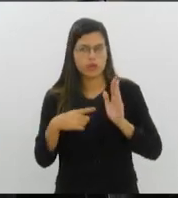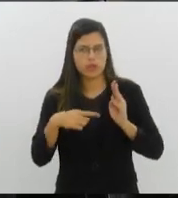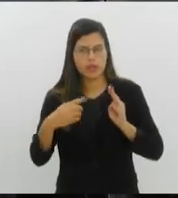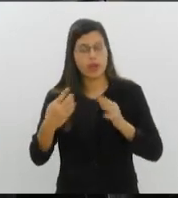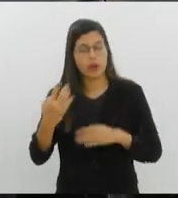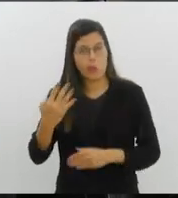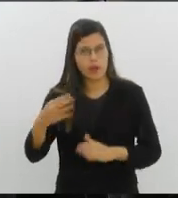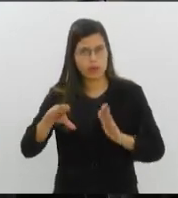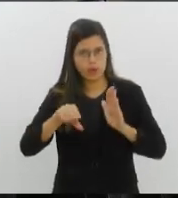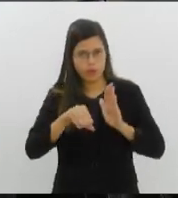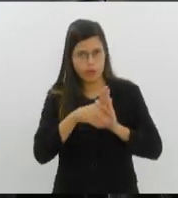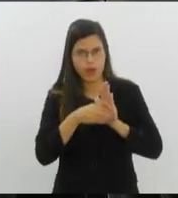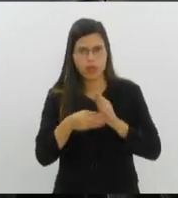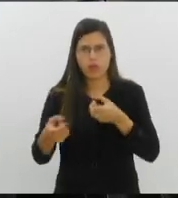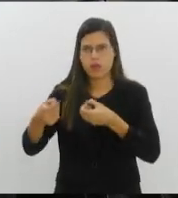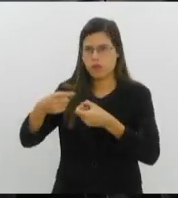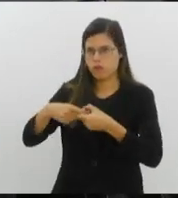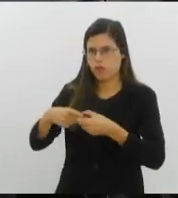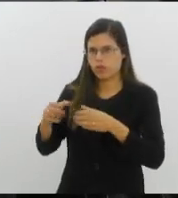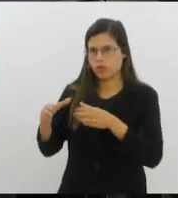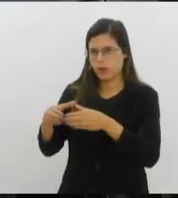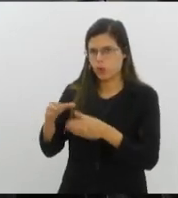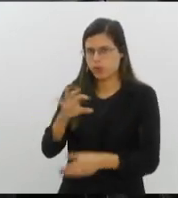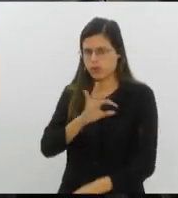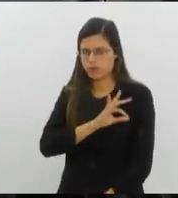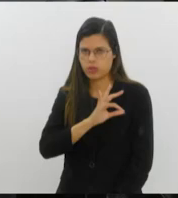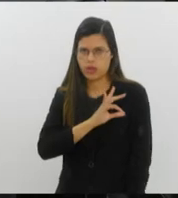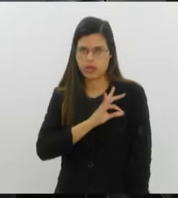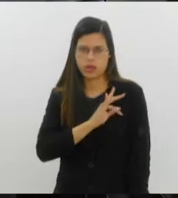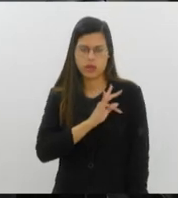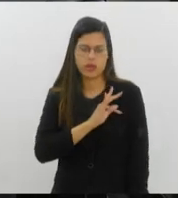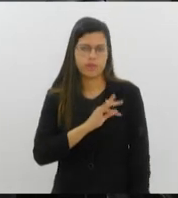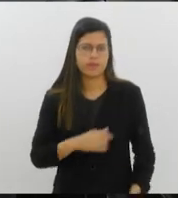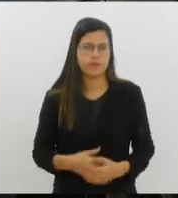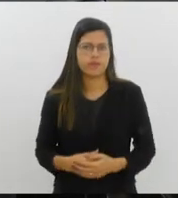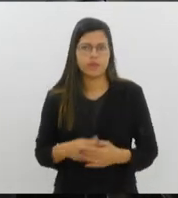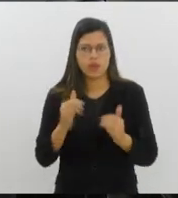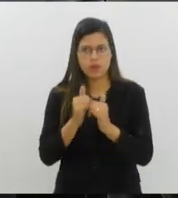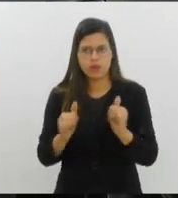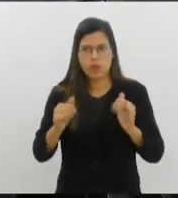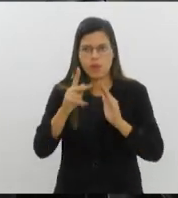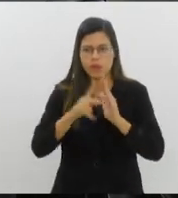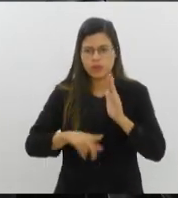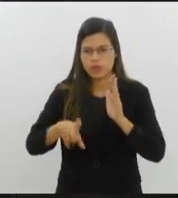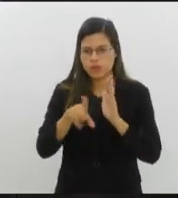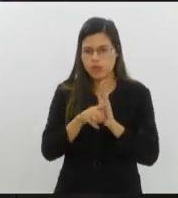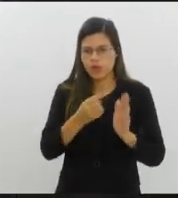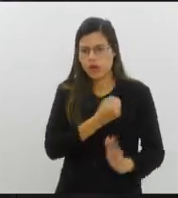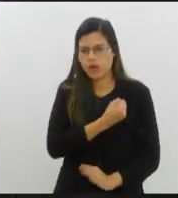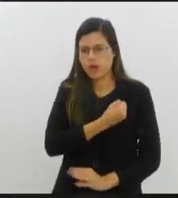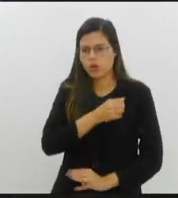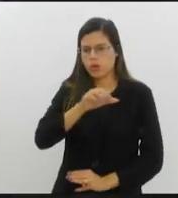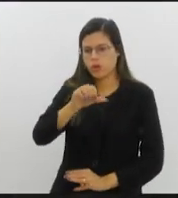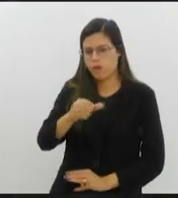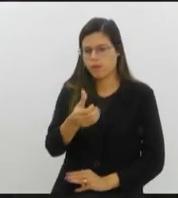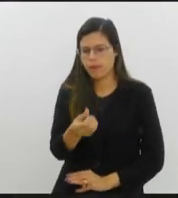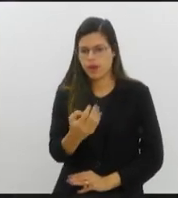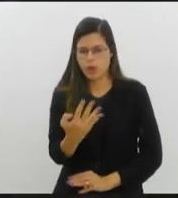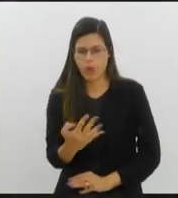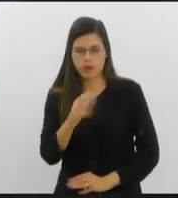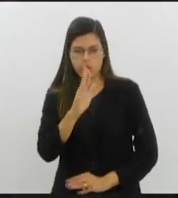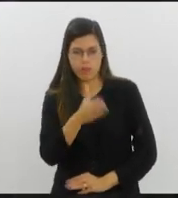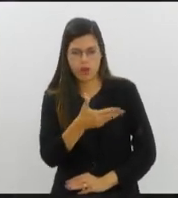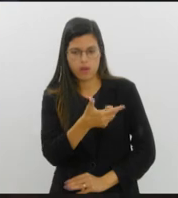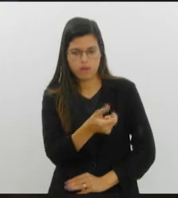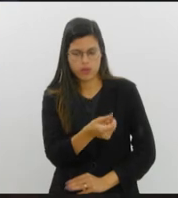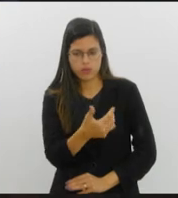4 emendas e retorna às comissões técnicas. Anuncio o projeto de lei número 964, de 2023, de